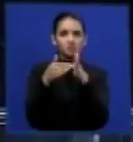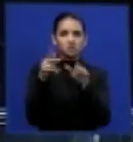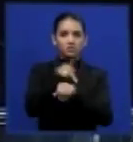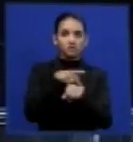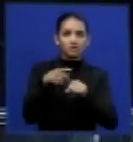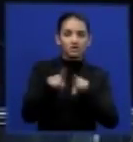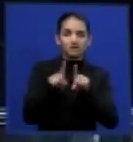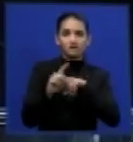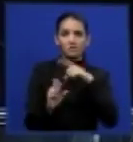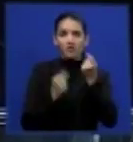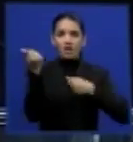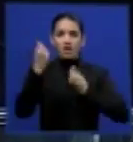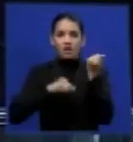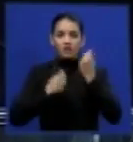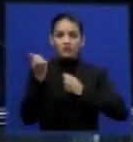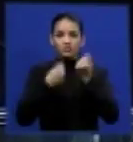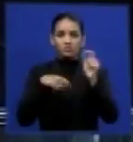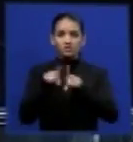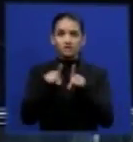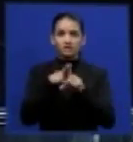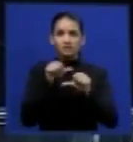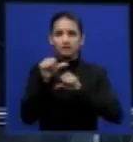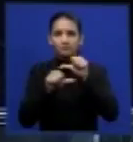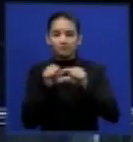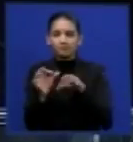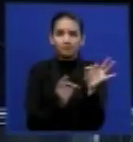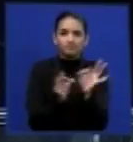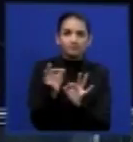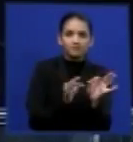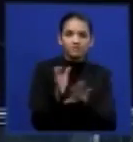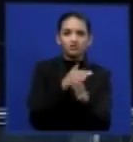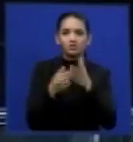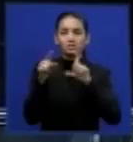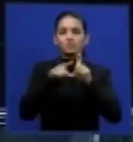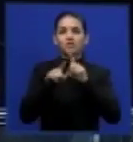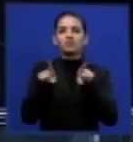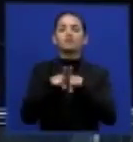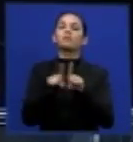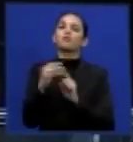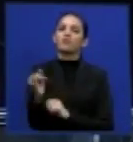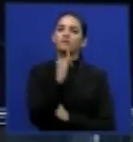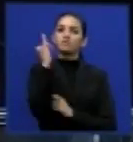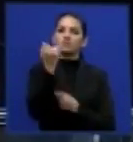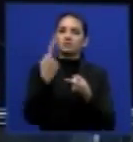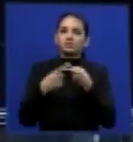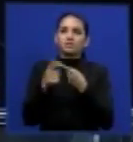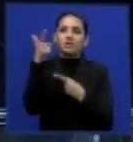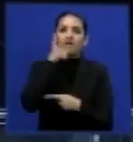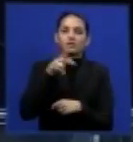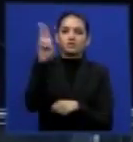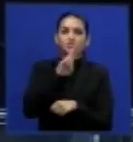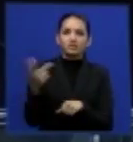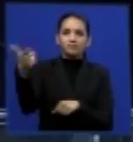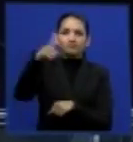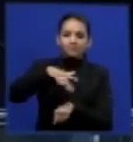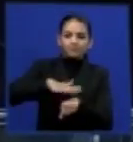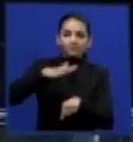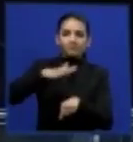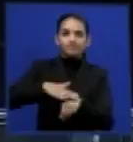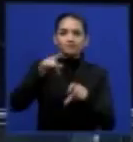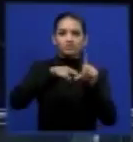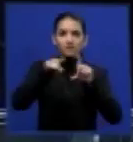indústria de arr remoldagem presta um serviço relevante no sentido de estender a vida útil do pneu eh O que é uma prática ambientalmente